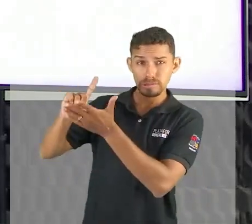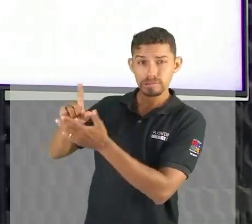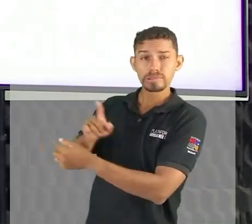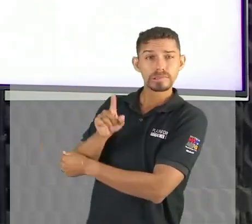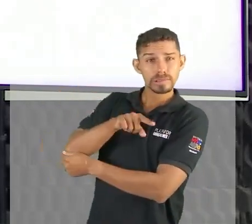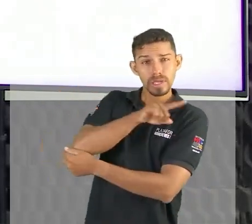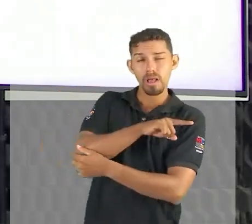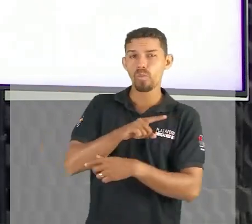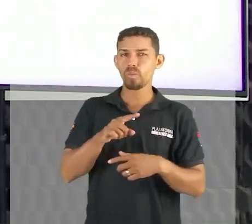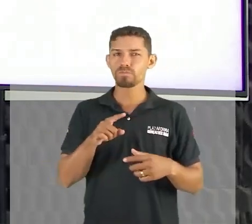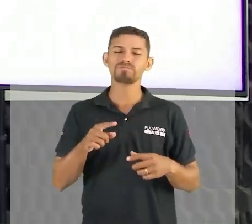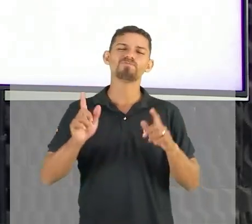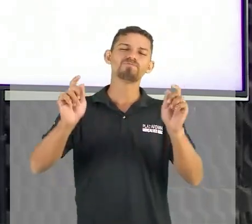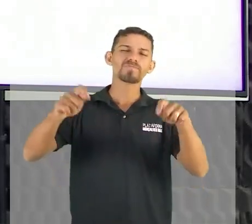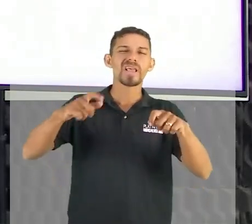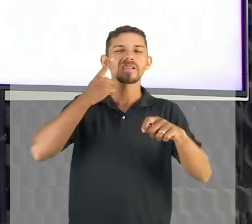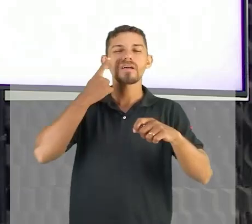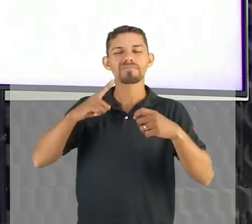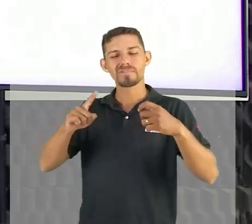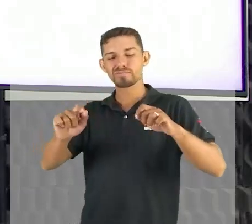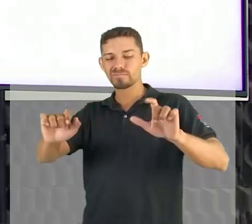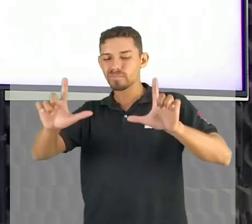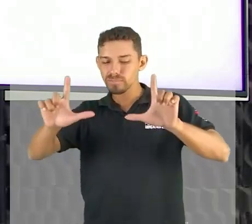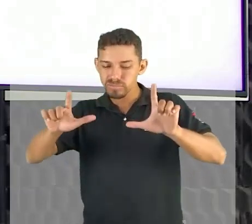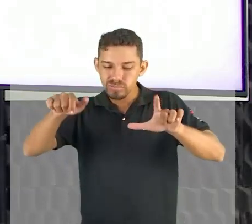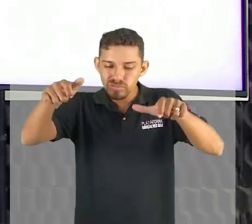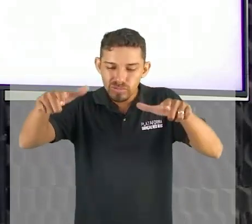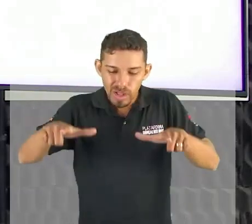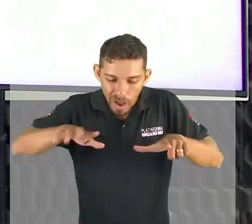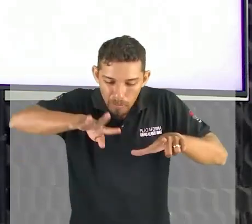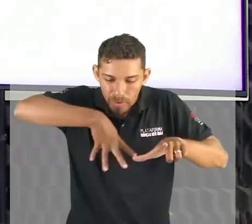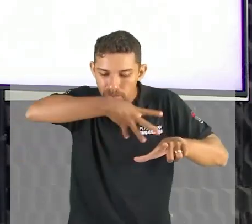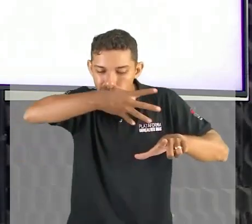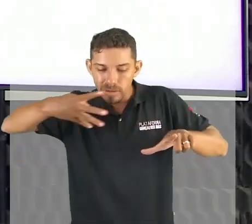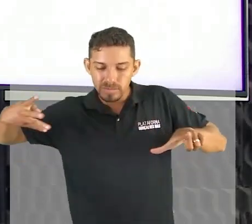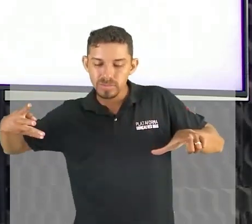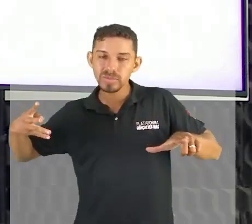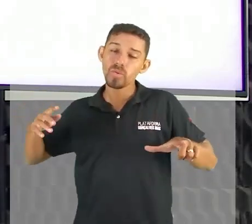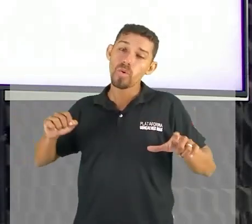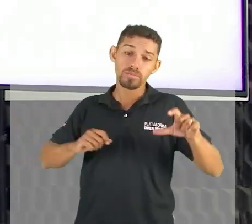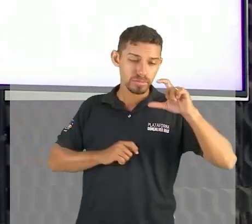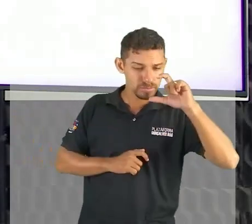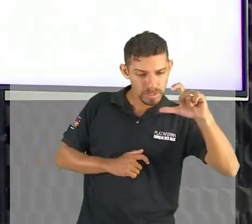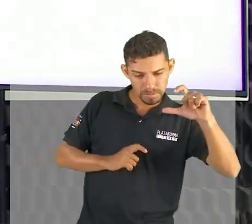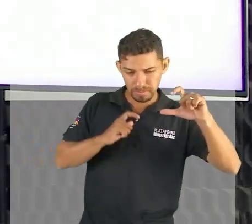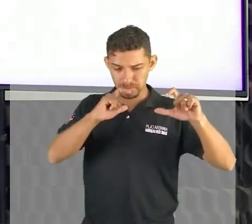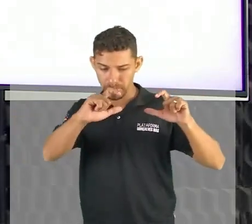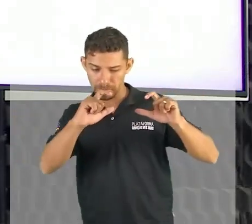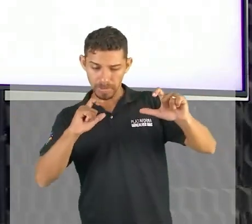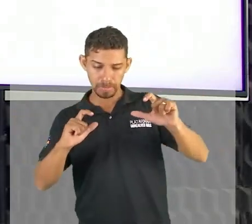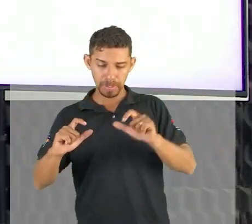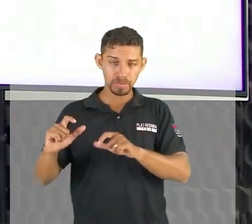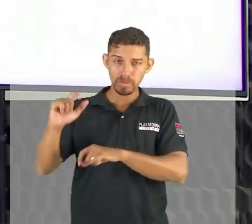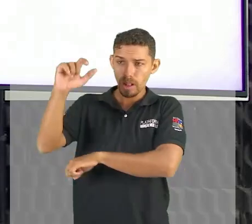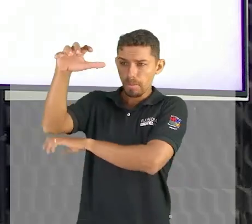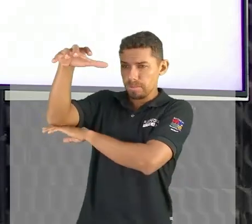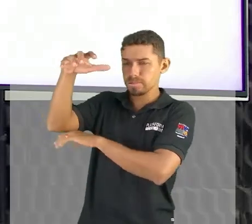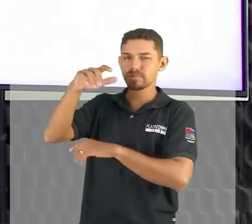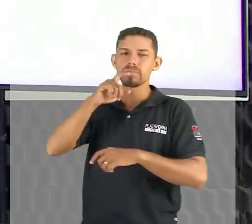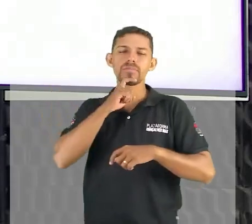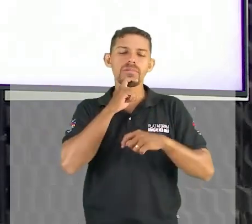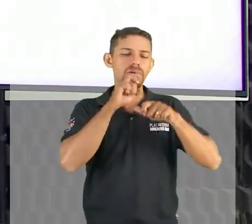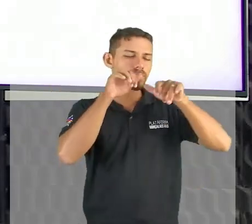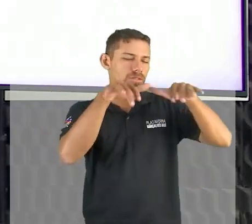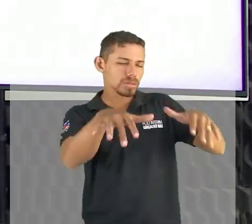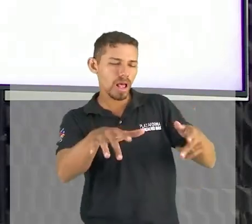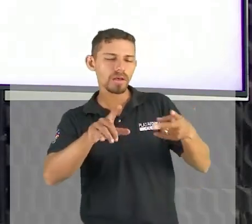estão descritos na embalagem do produto ou em mesmo mesmo em algumas targetas colocadas no produto num ar condicionado